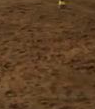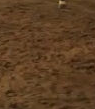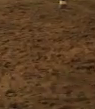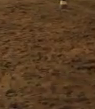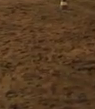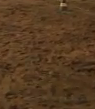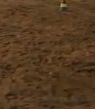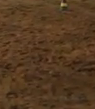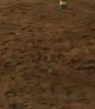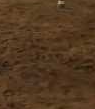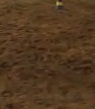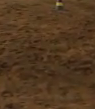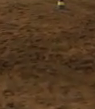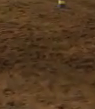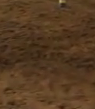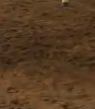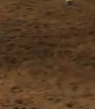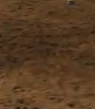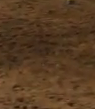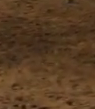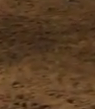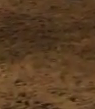alma. Rita cavalgando.